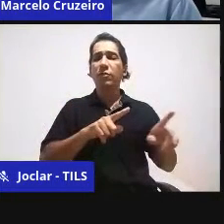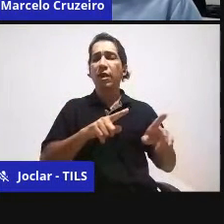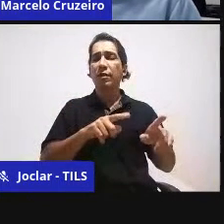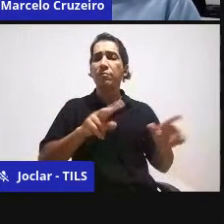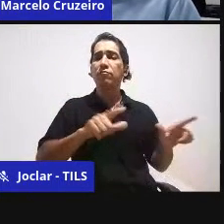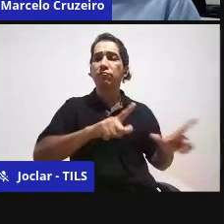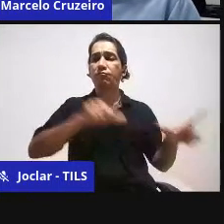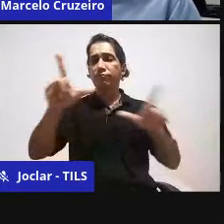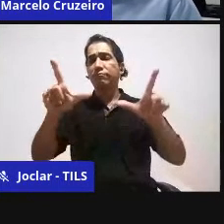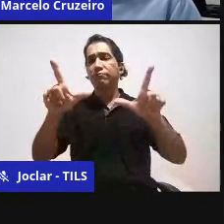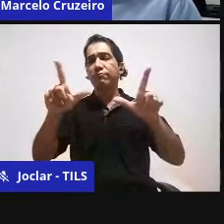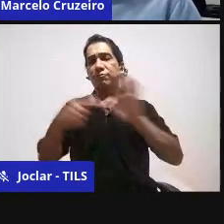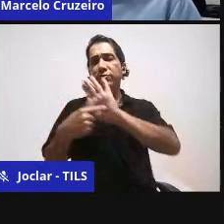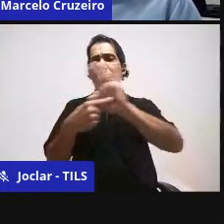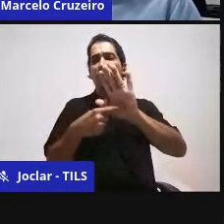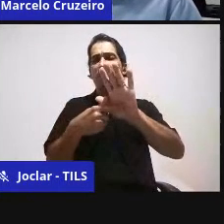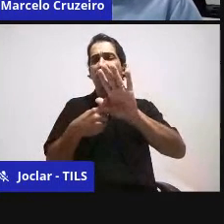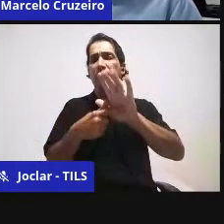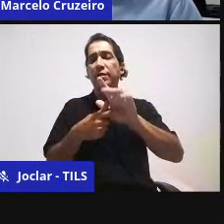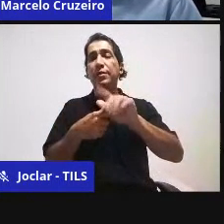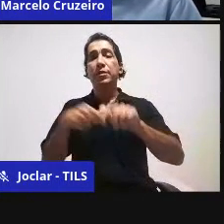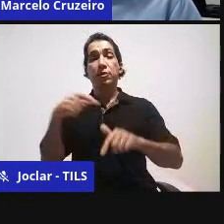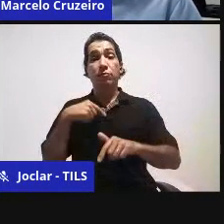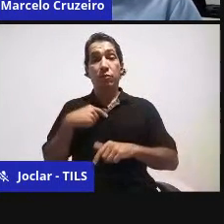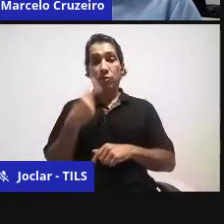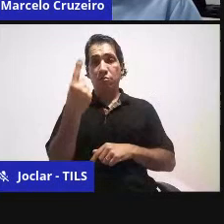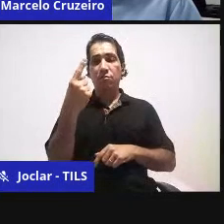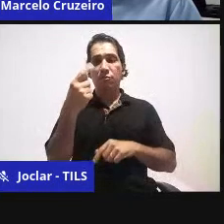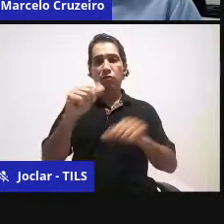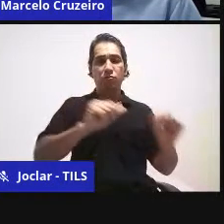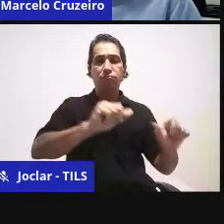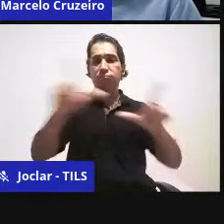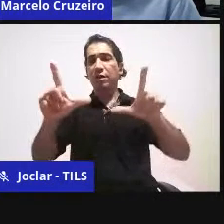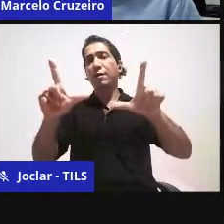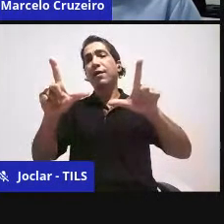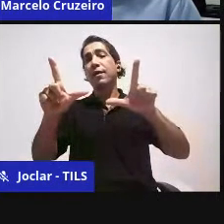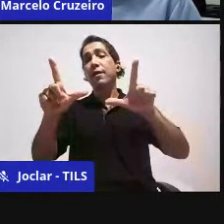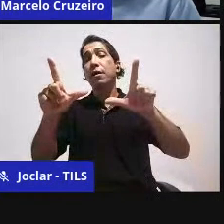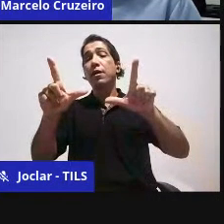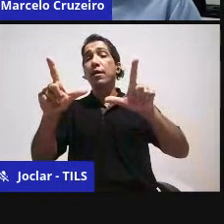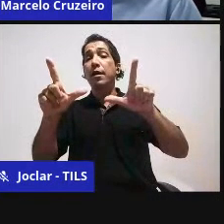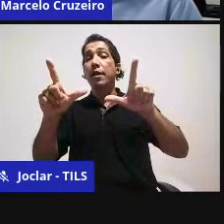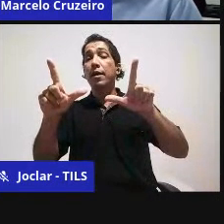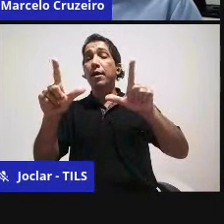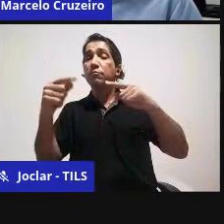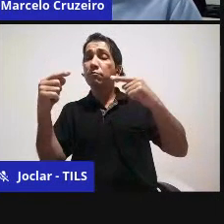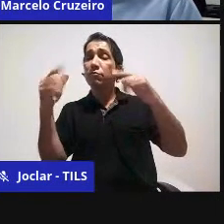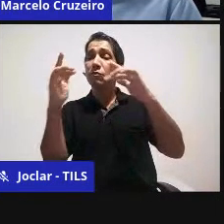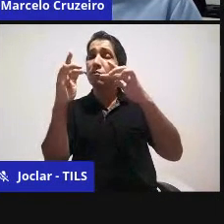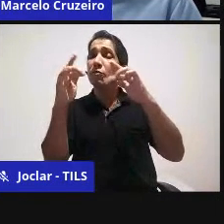tem bastante a ver com o tema, né, e com o público,